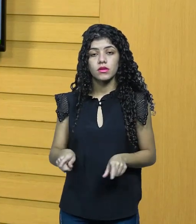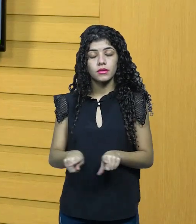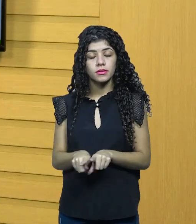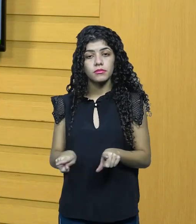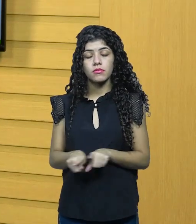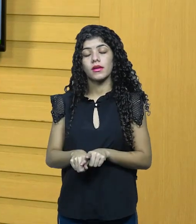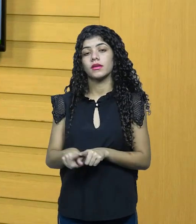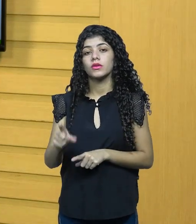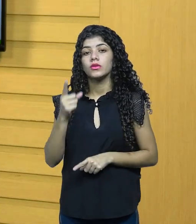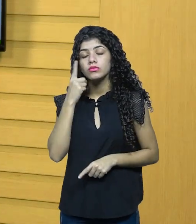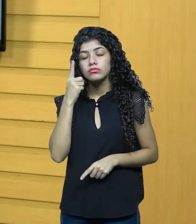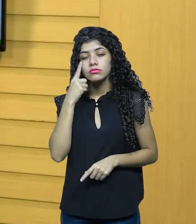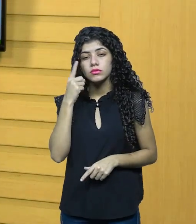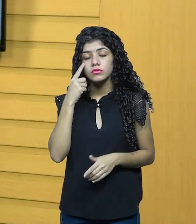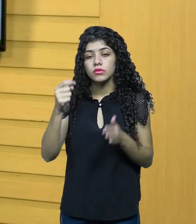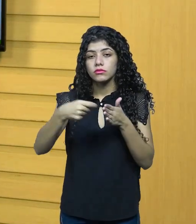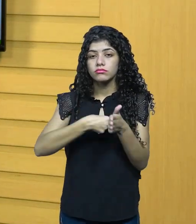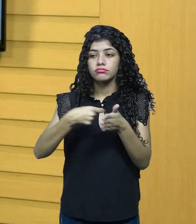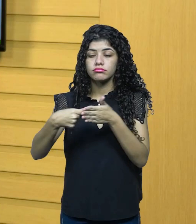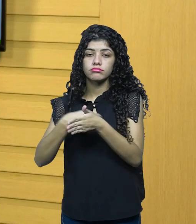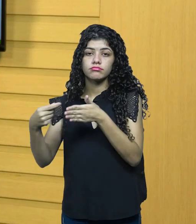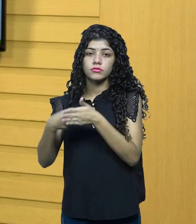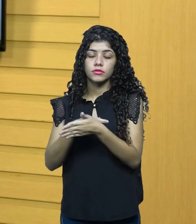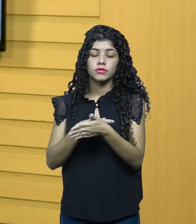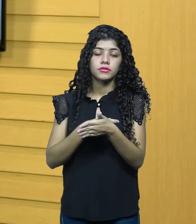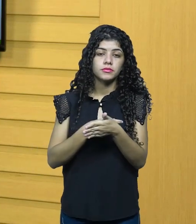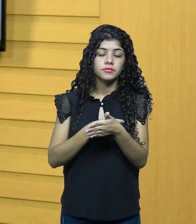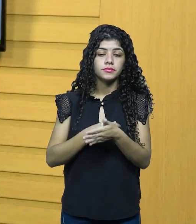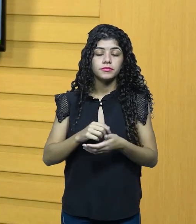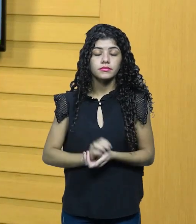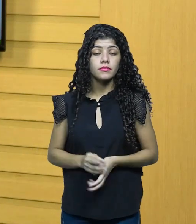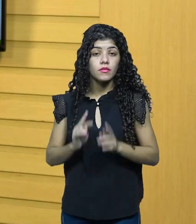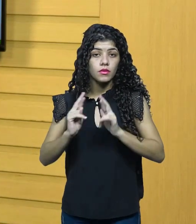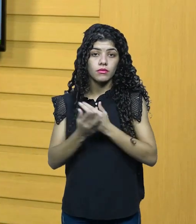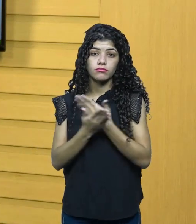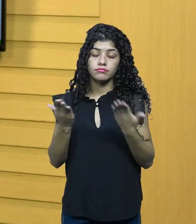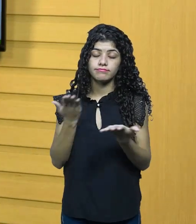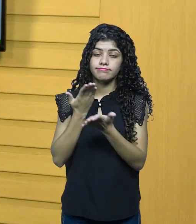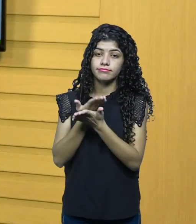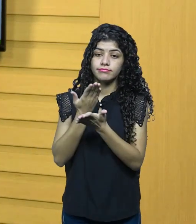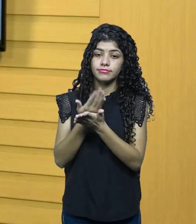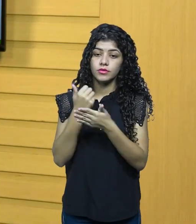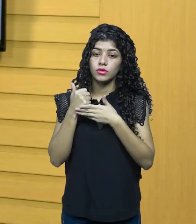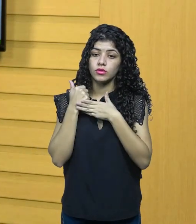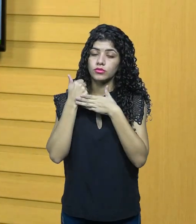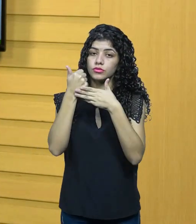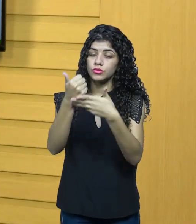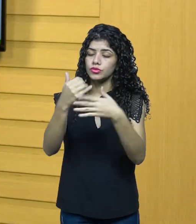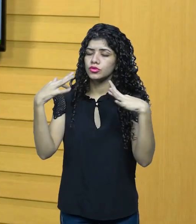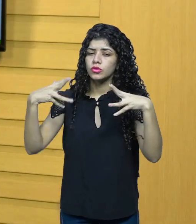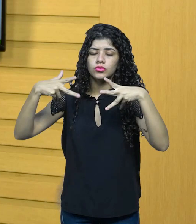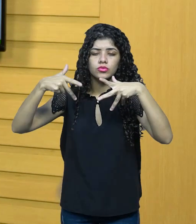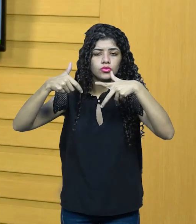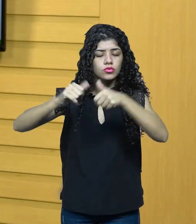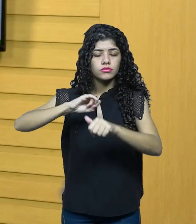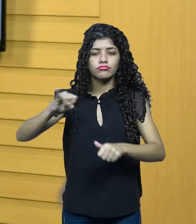dúvida, entre em contato com a gente através do fórum ou mesmo pelo e-mail. Eu espero que essa aula e o curso como um todo tenham